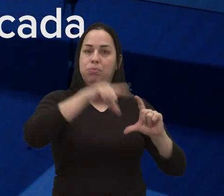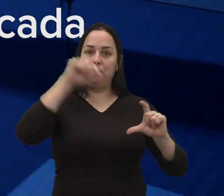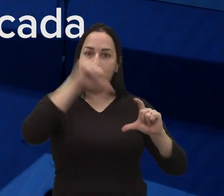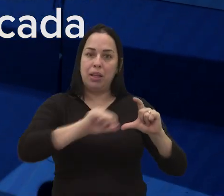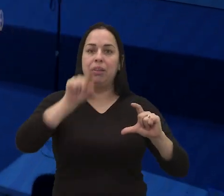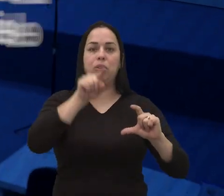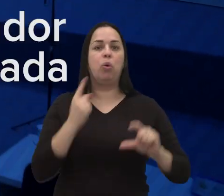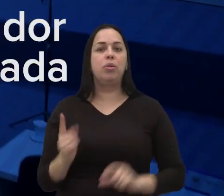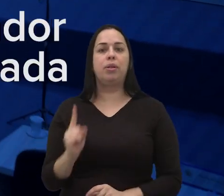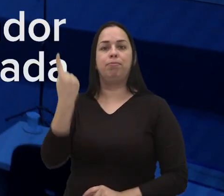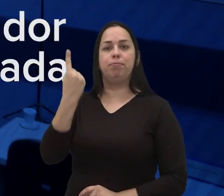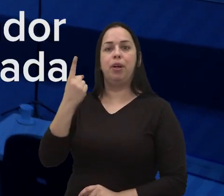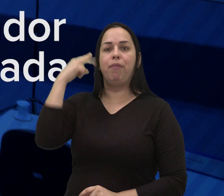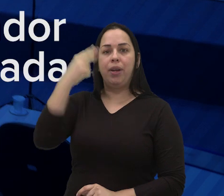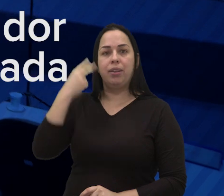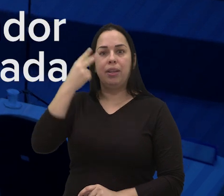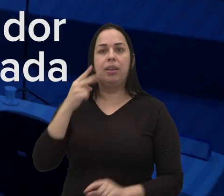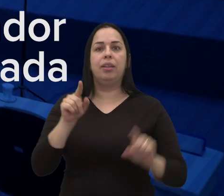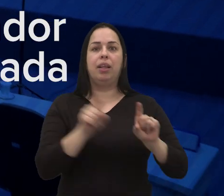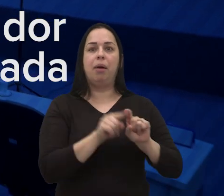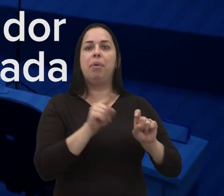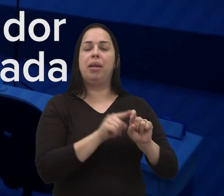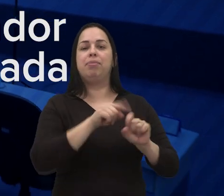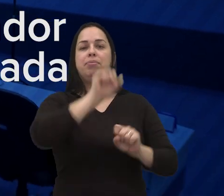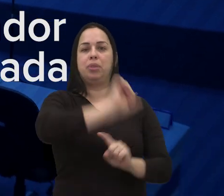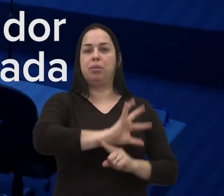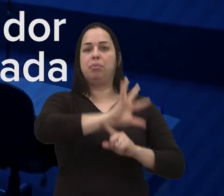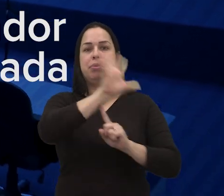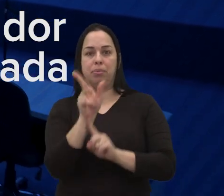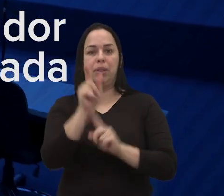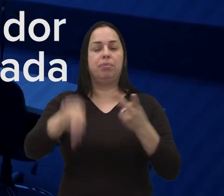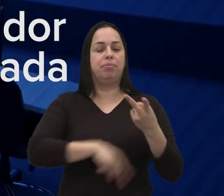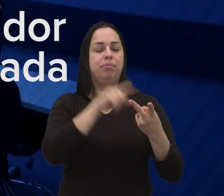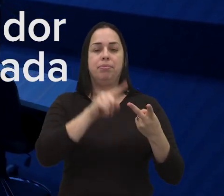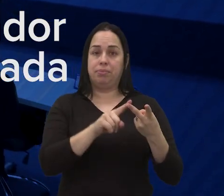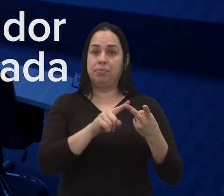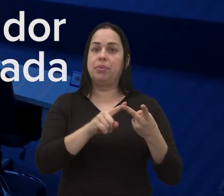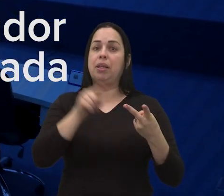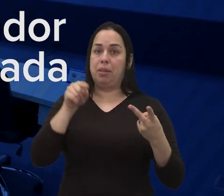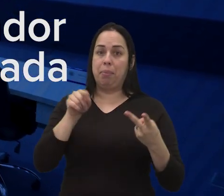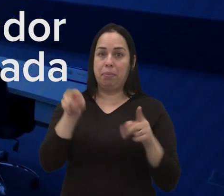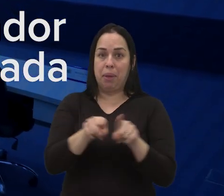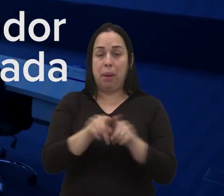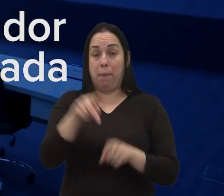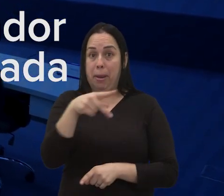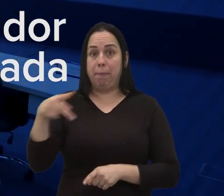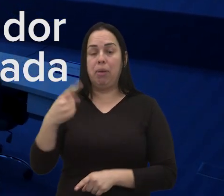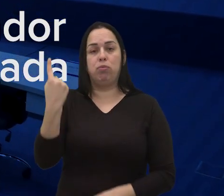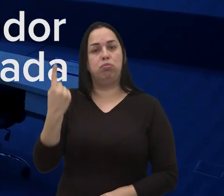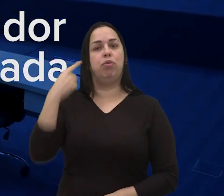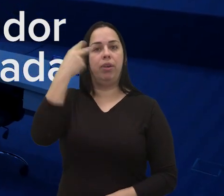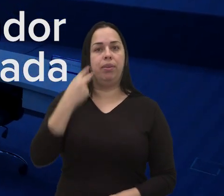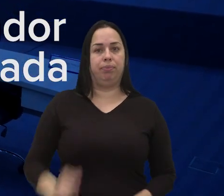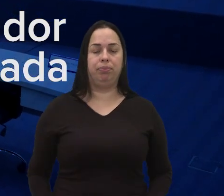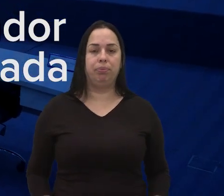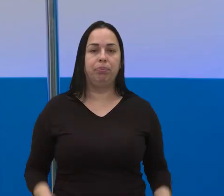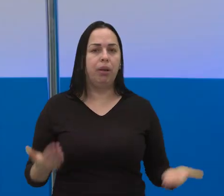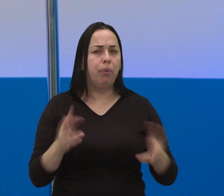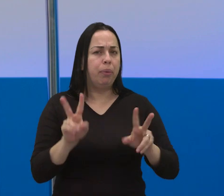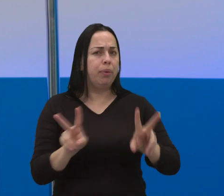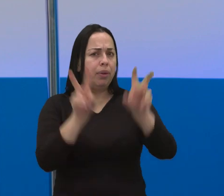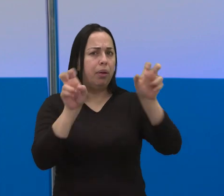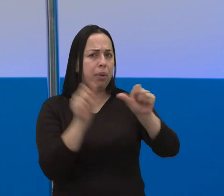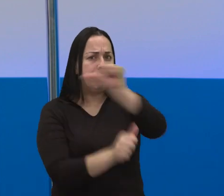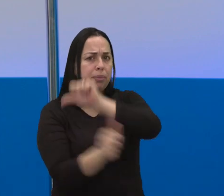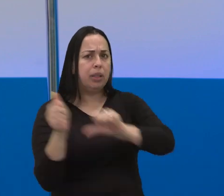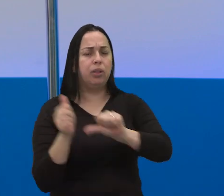vagas cada um. União Brasil teve 1 vereador eleito, assim como Republicanos, Cidadania e PP. A